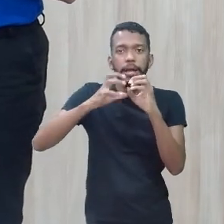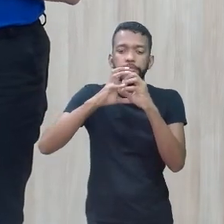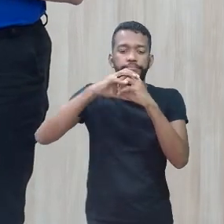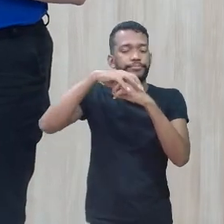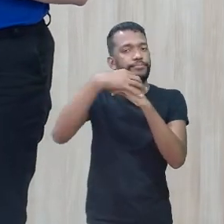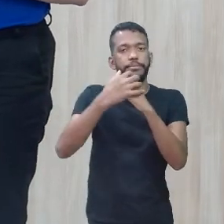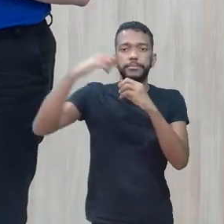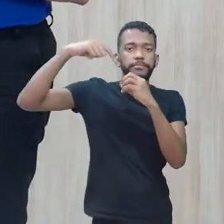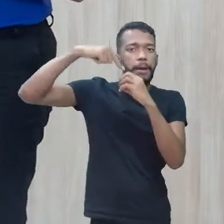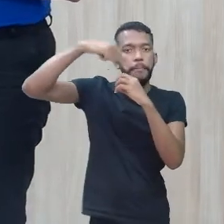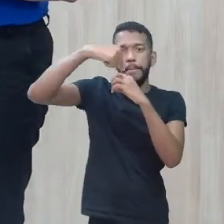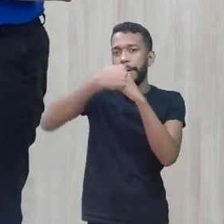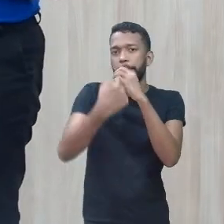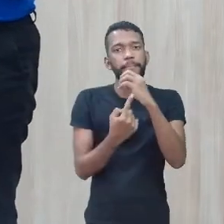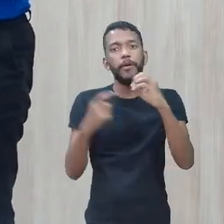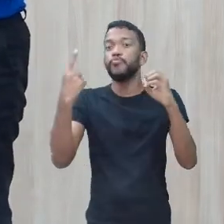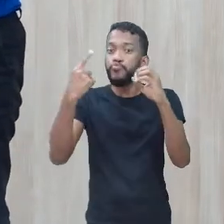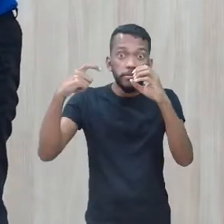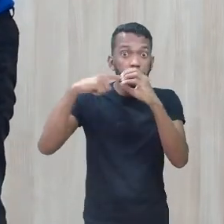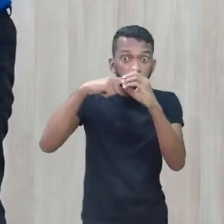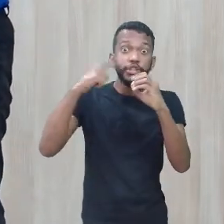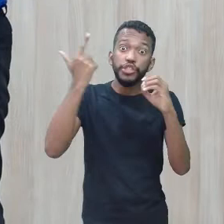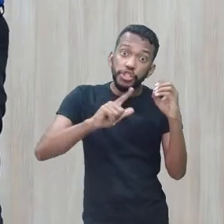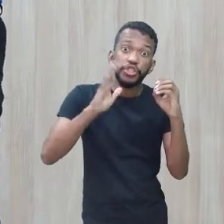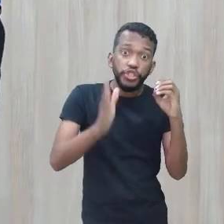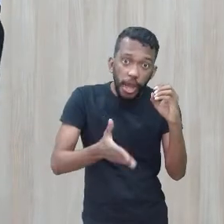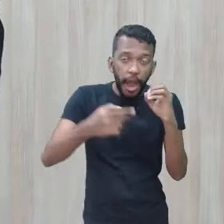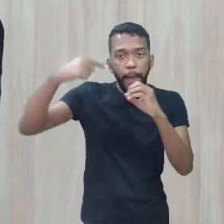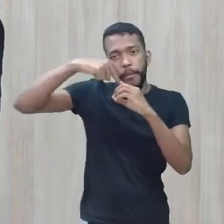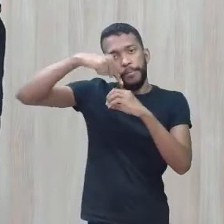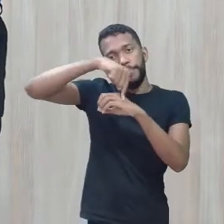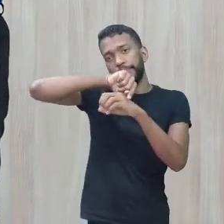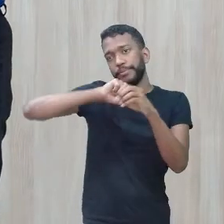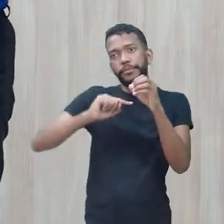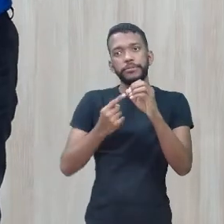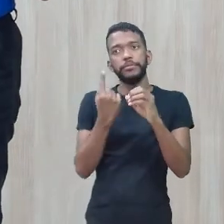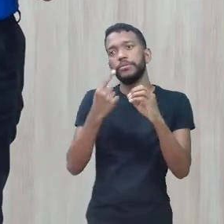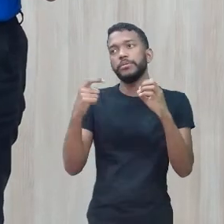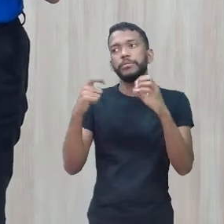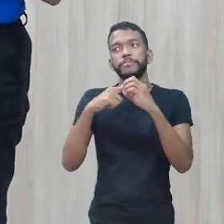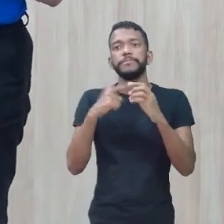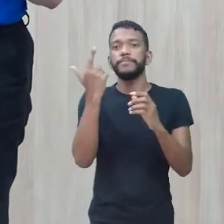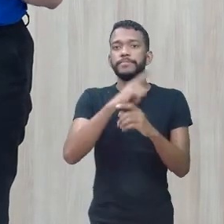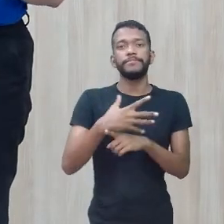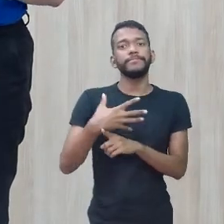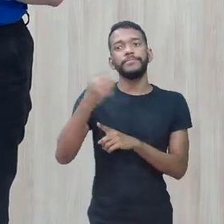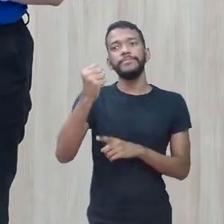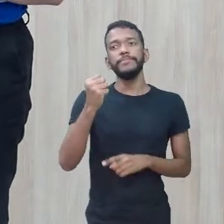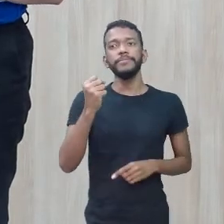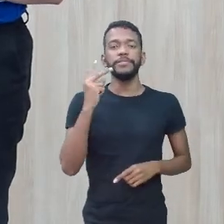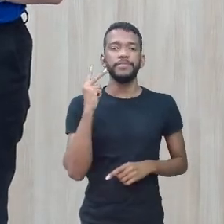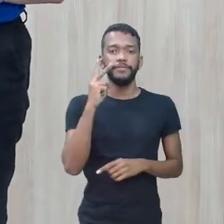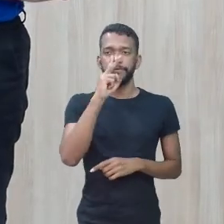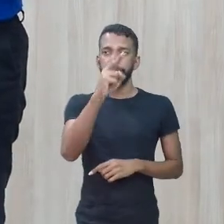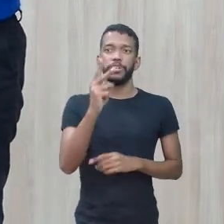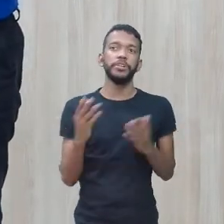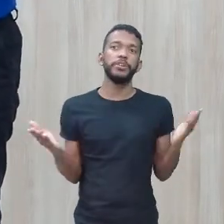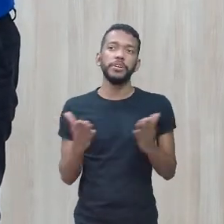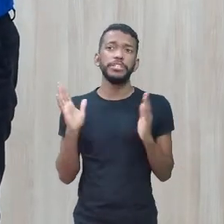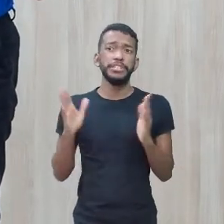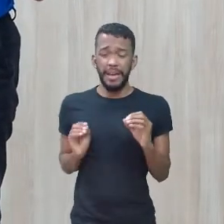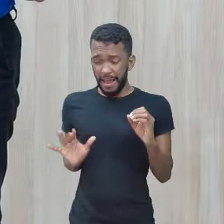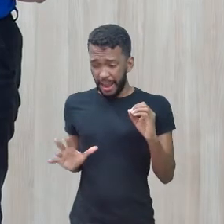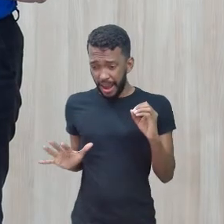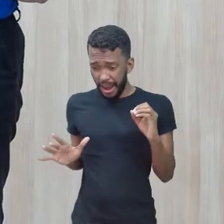penetrar no óvulo. Só um que conseguiu chegar. Imagine, só um foi vitorioso nesse momento. De milhões